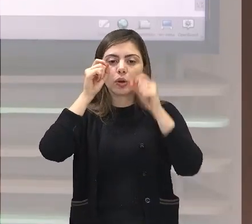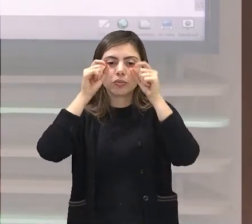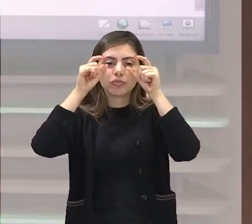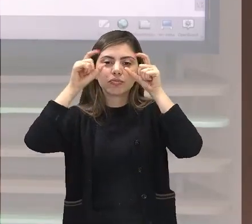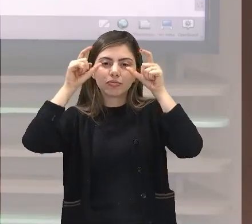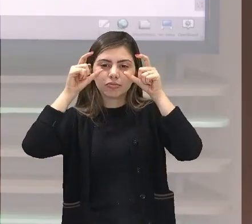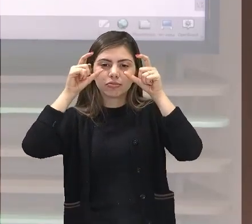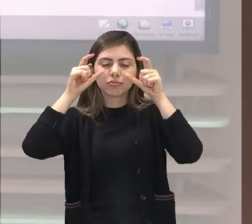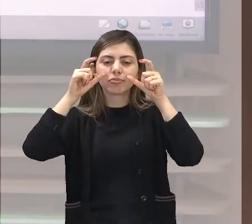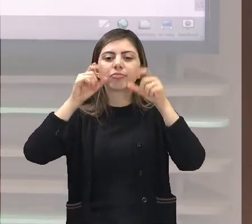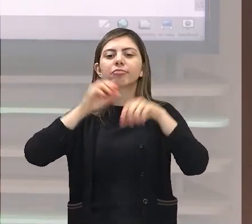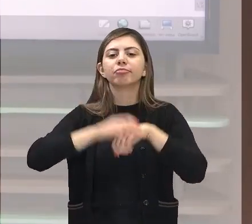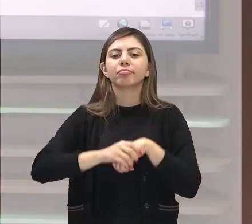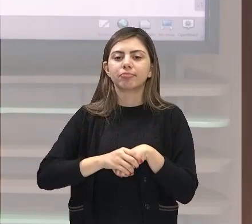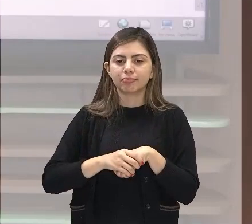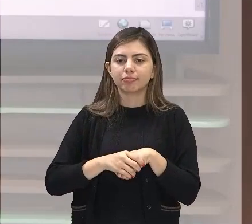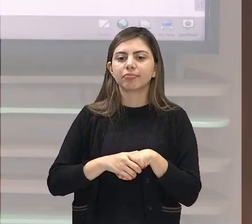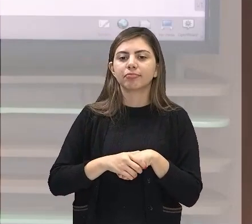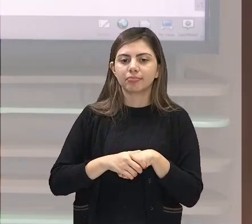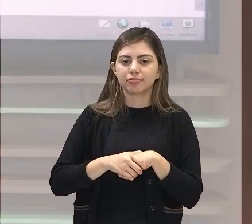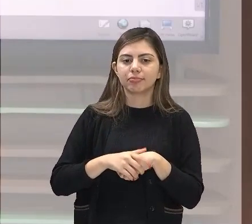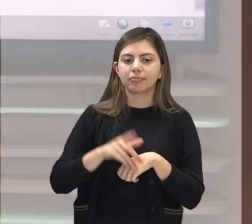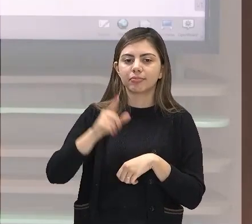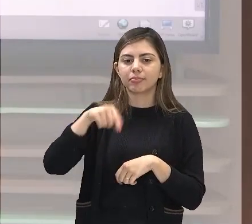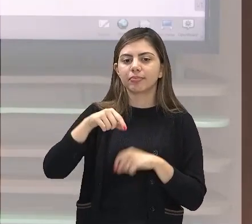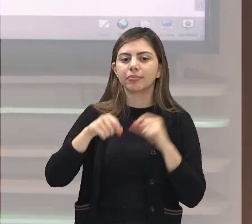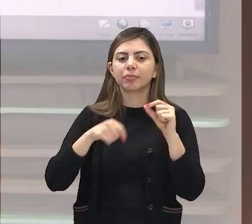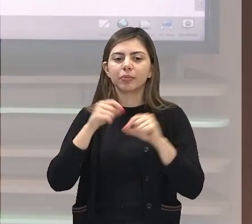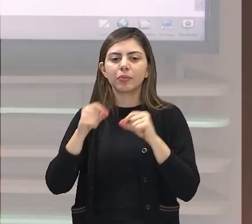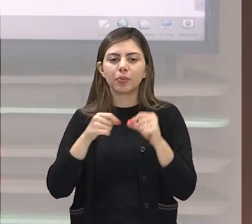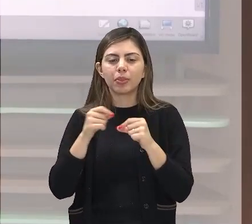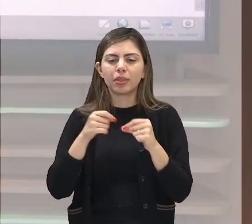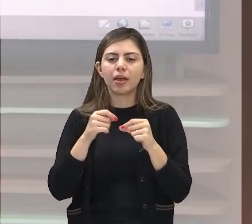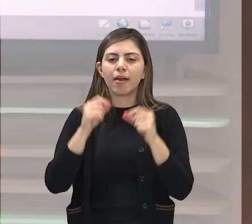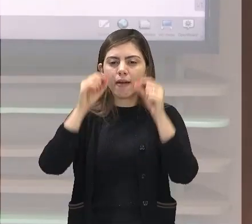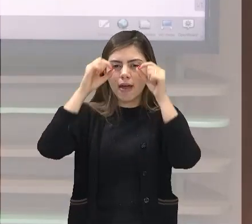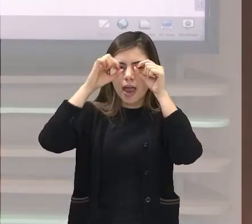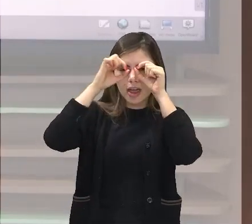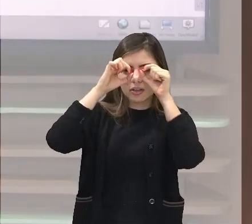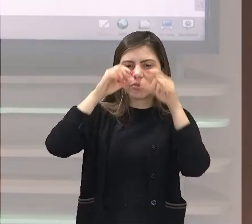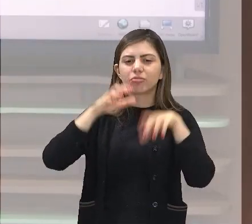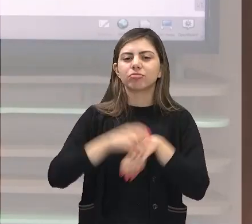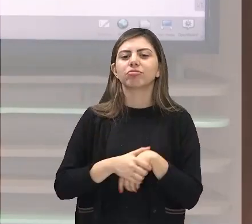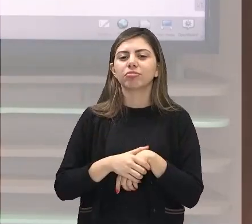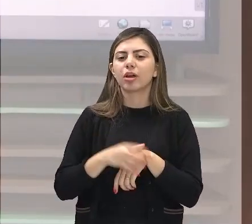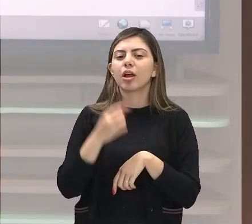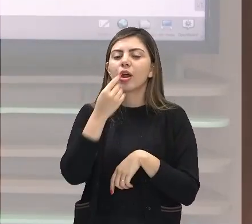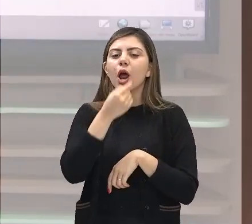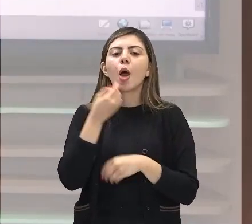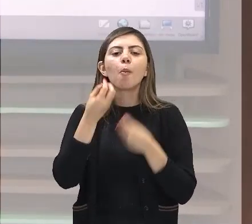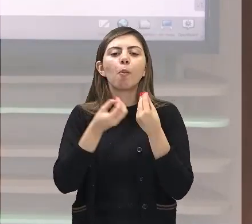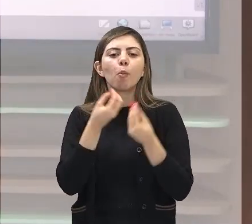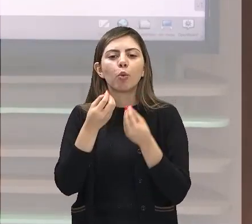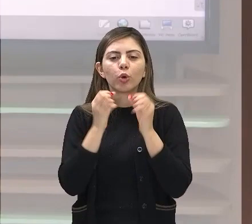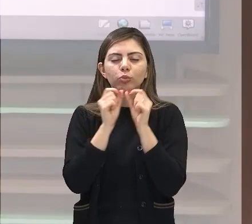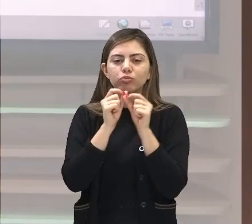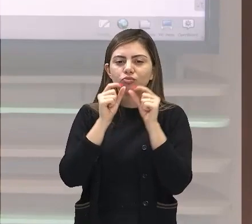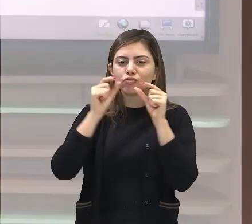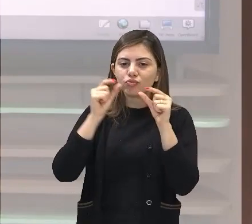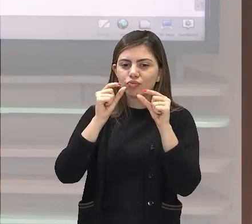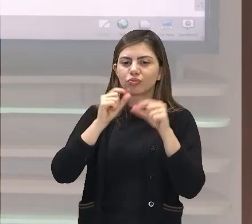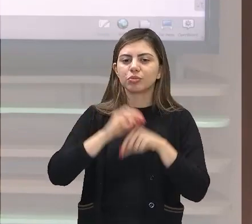olhos grandes, amendoados, não eram compridos, eram amendoados, e os lábios grandes e